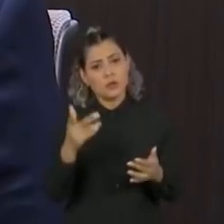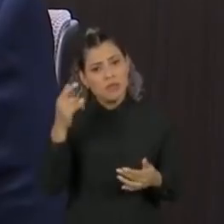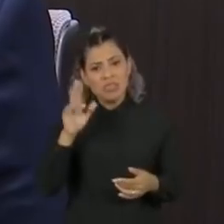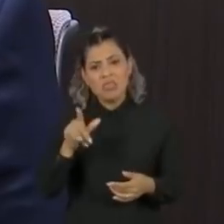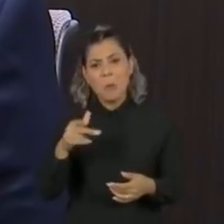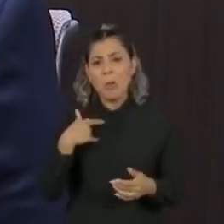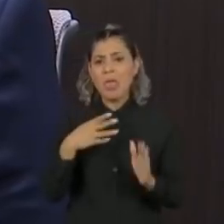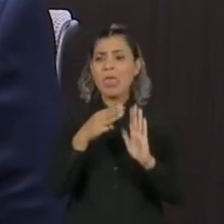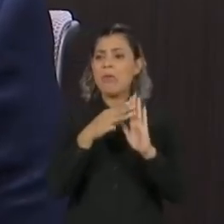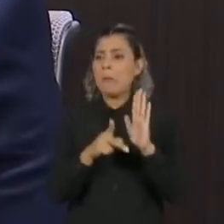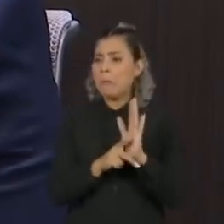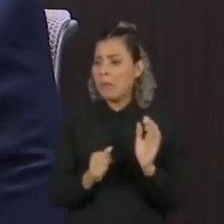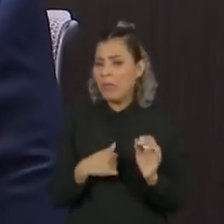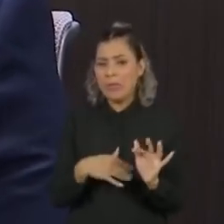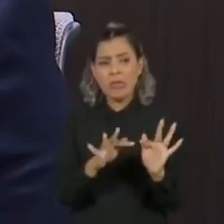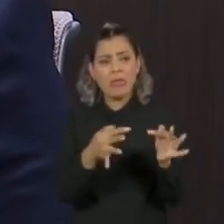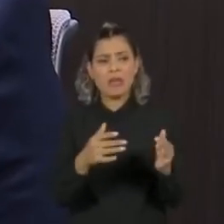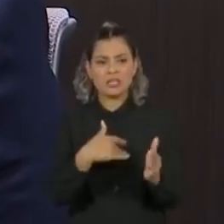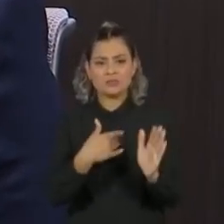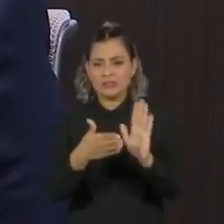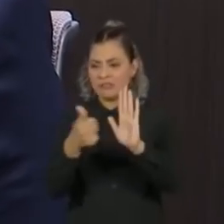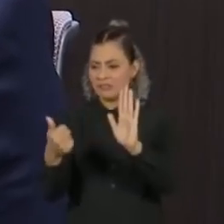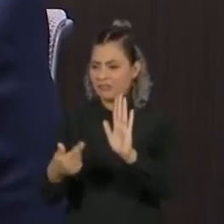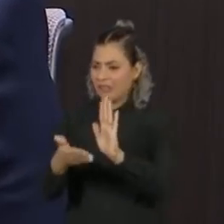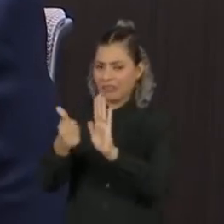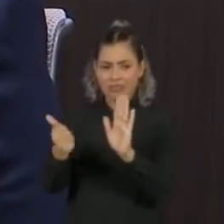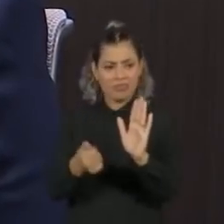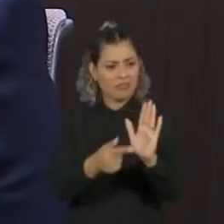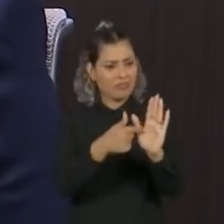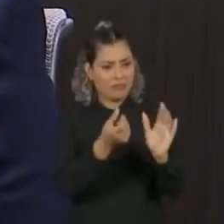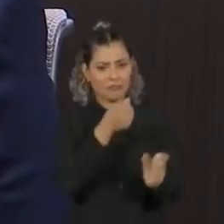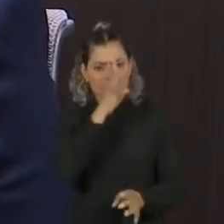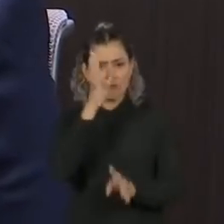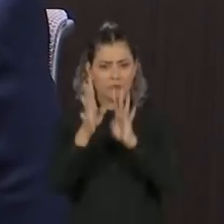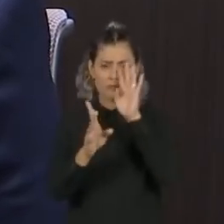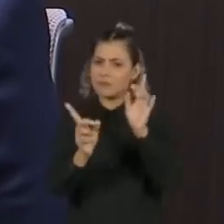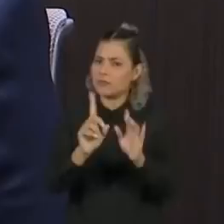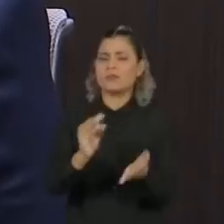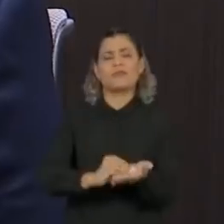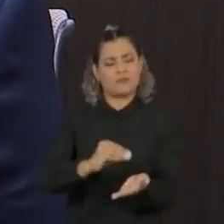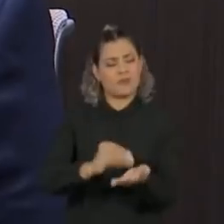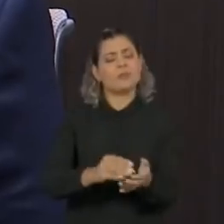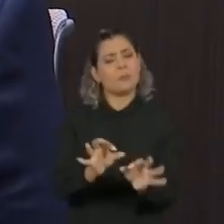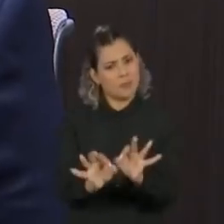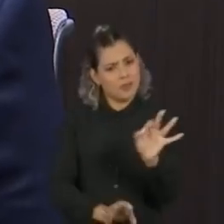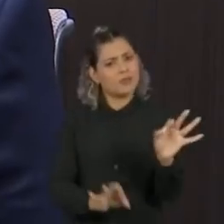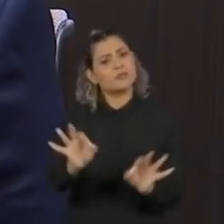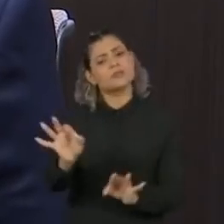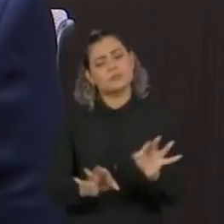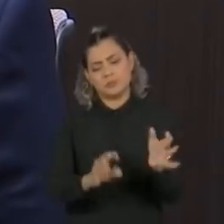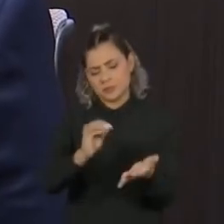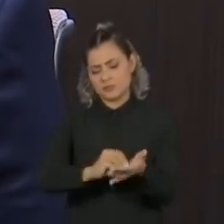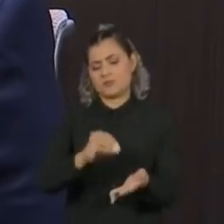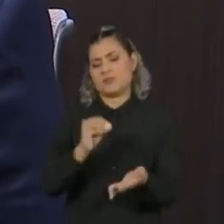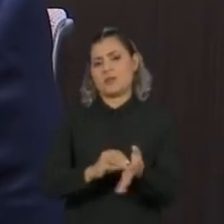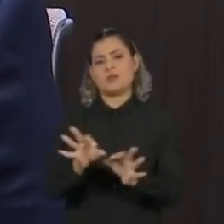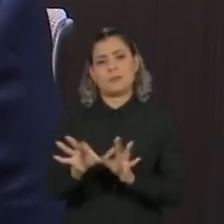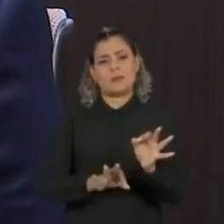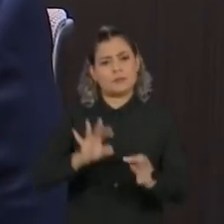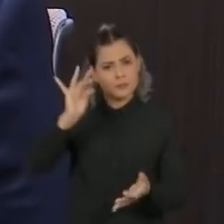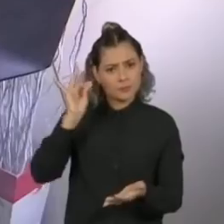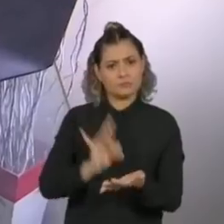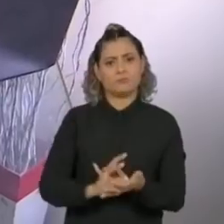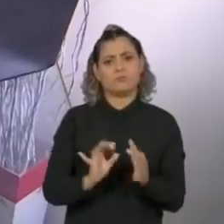adotando medidas que são tiradas do chapéu. Falta planejamento, e aí planejamento no sentido mais puro